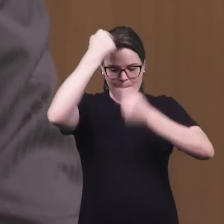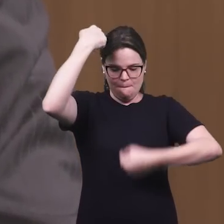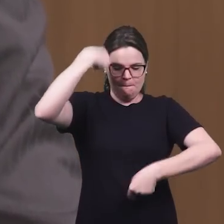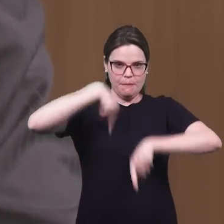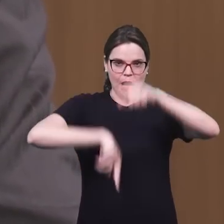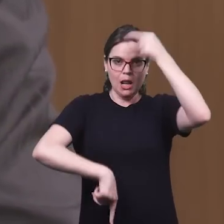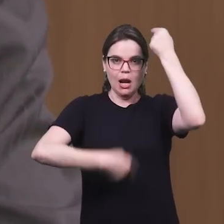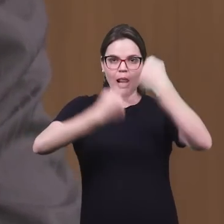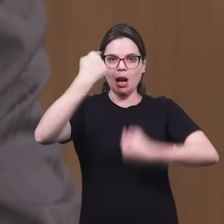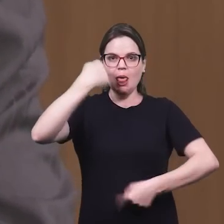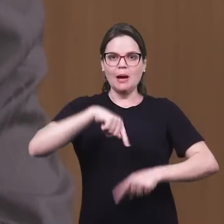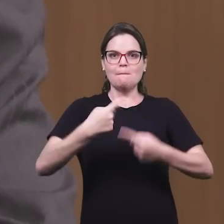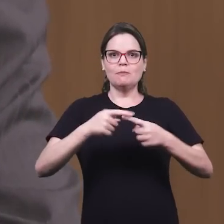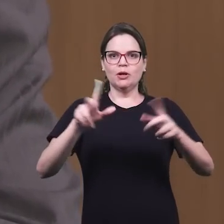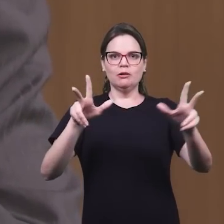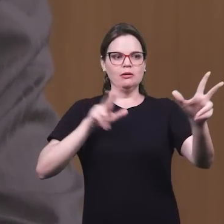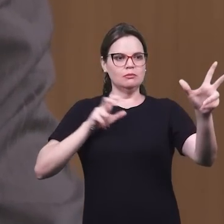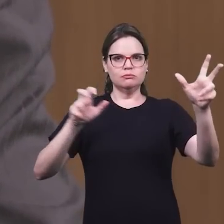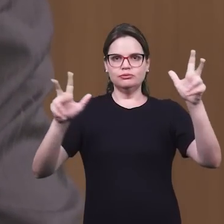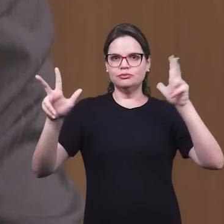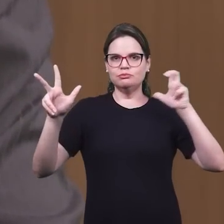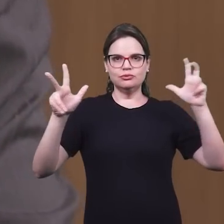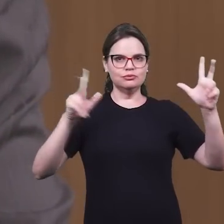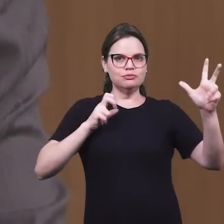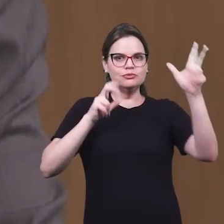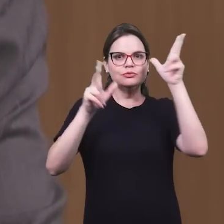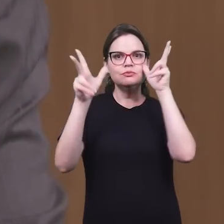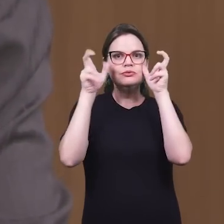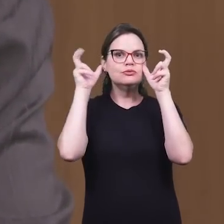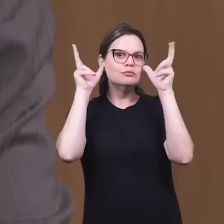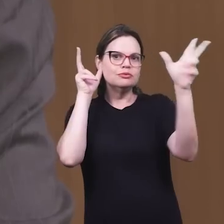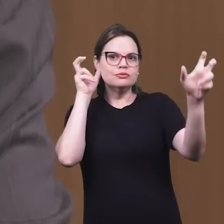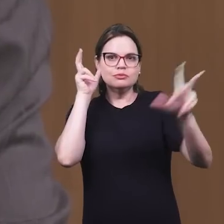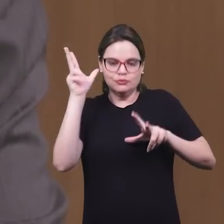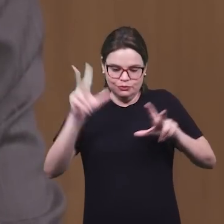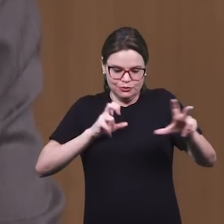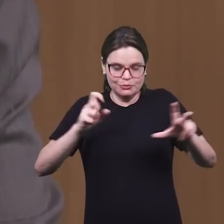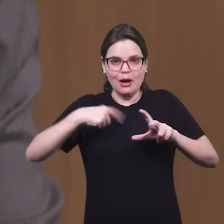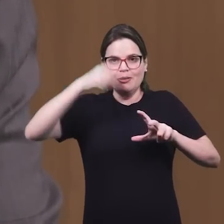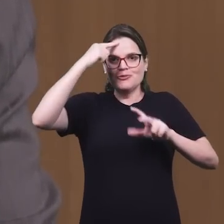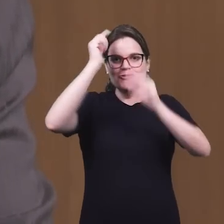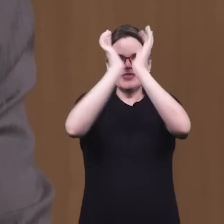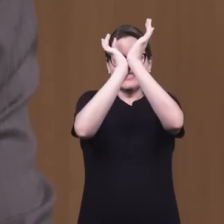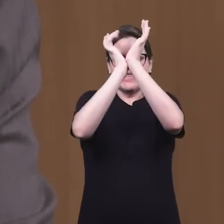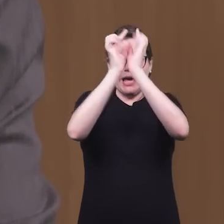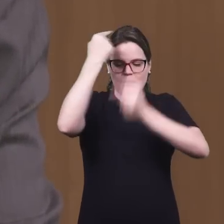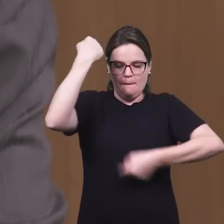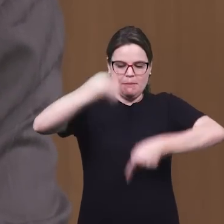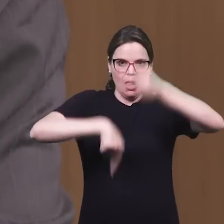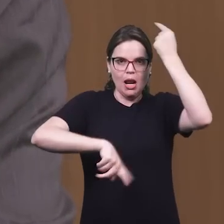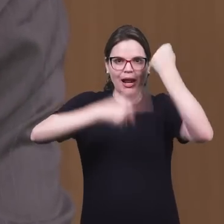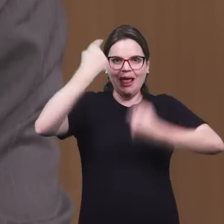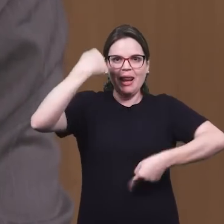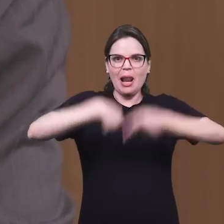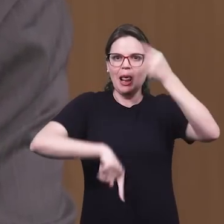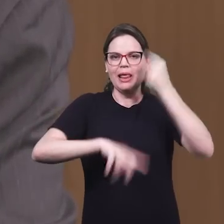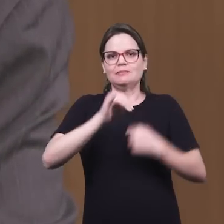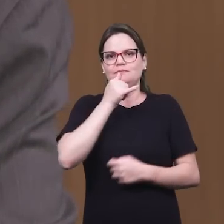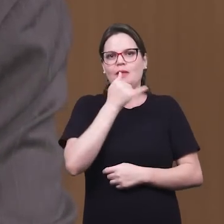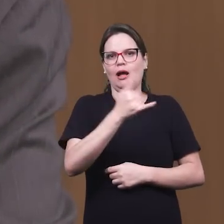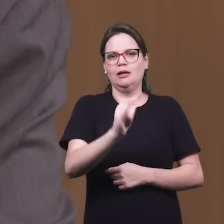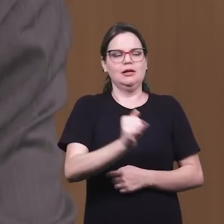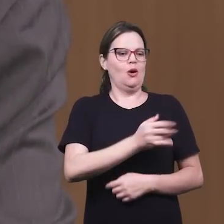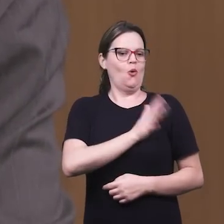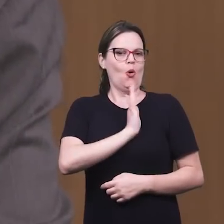universo sensorial que nos posiciona no ambiente que nós vivemos, o cérebro está comandando todas as coisas, desde o